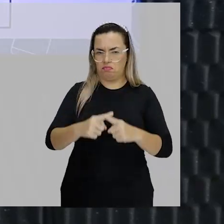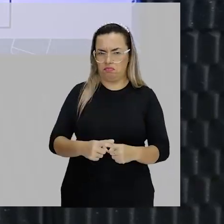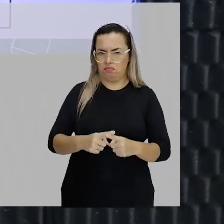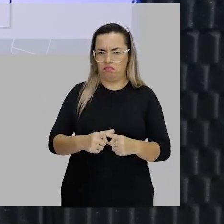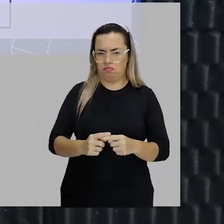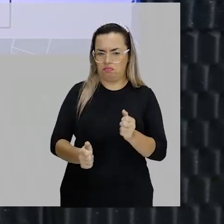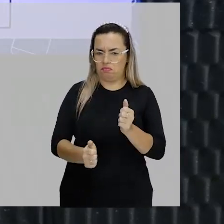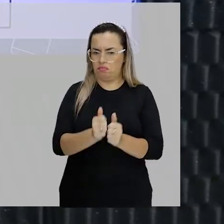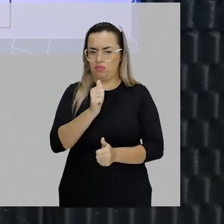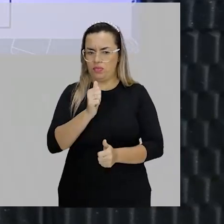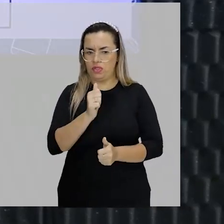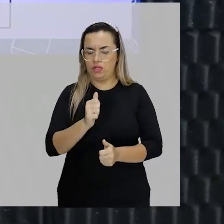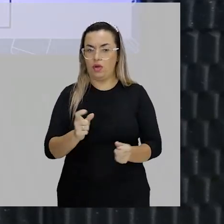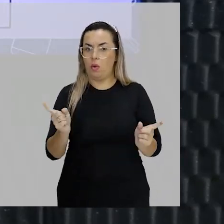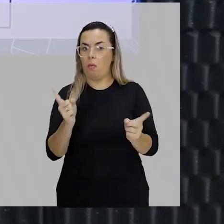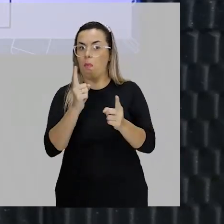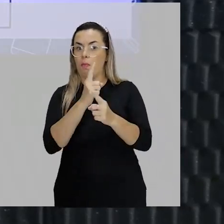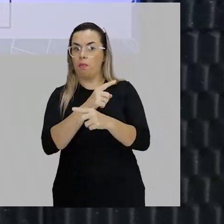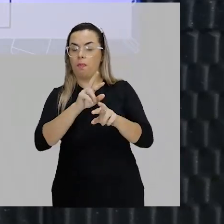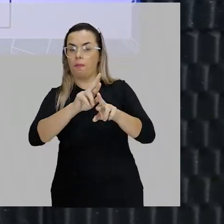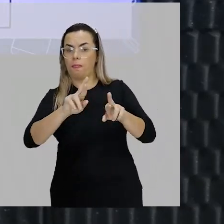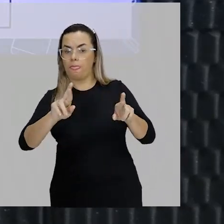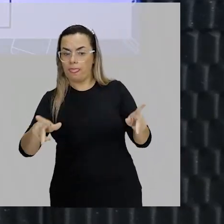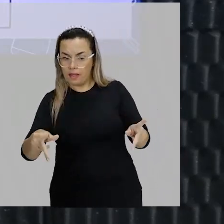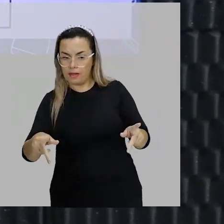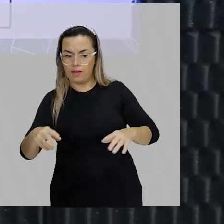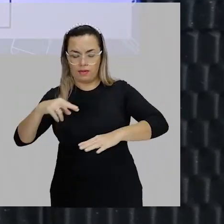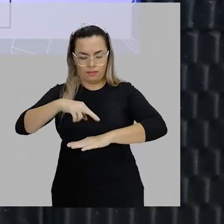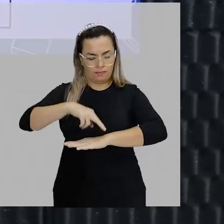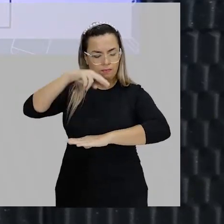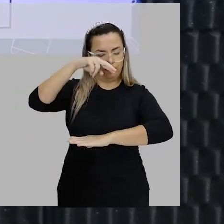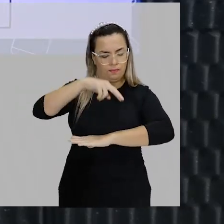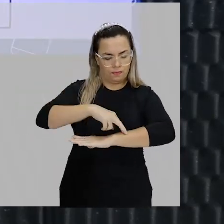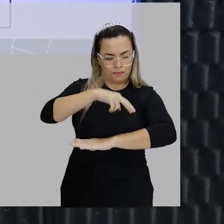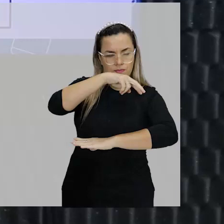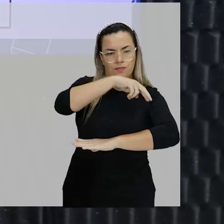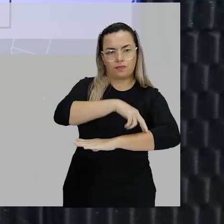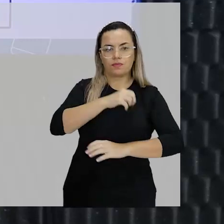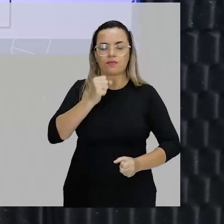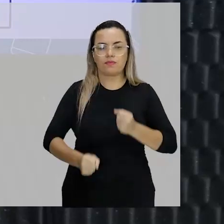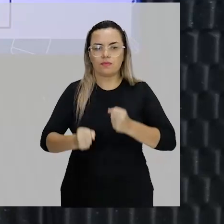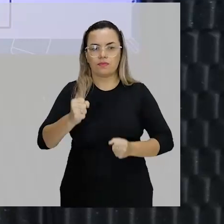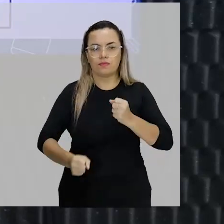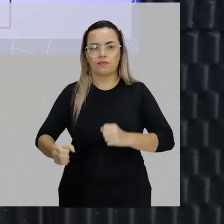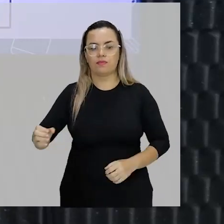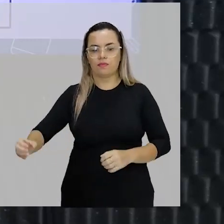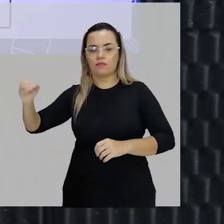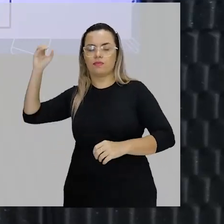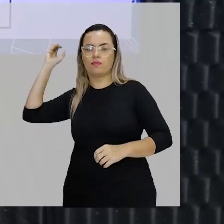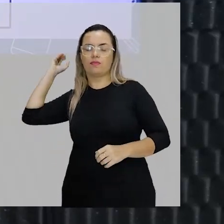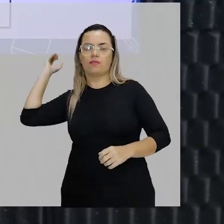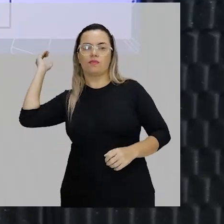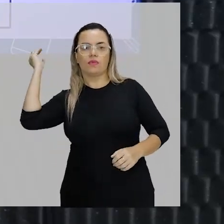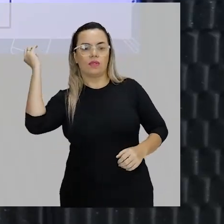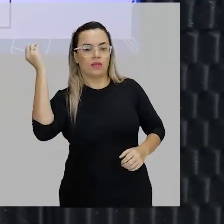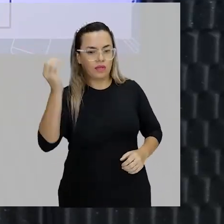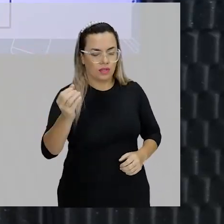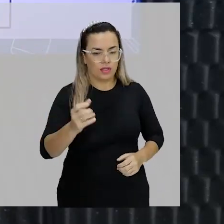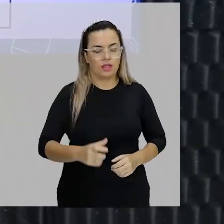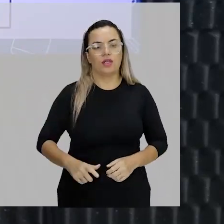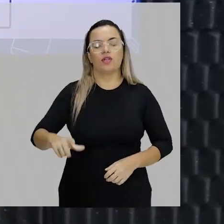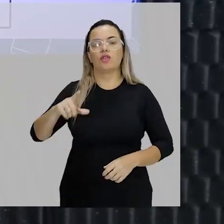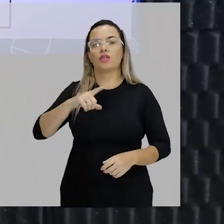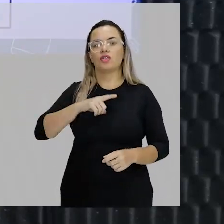pelo contrário, ele executava movimentos de saltar, de correr, de arremessar, mas com o intuito